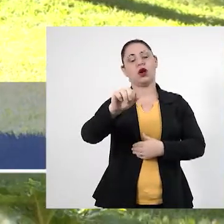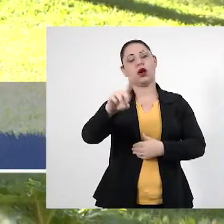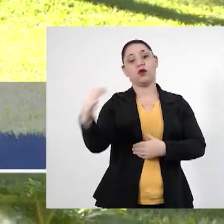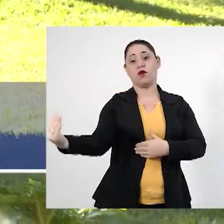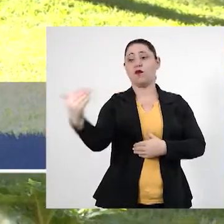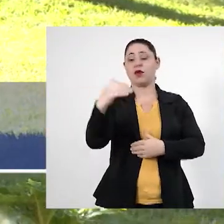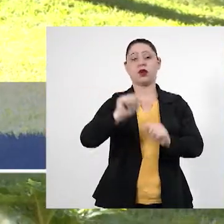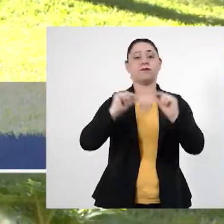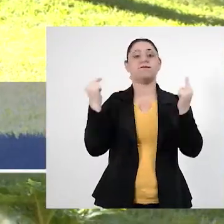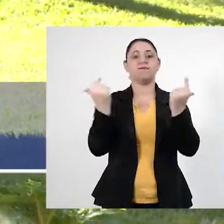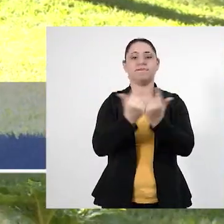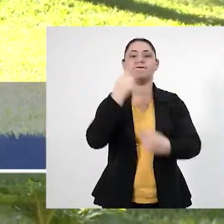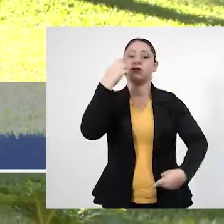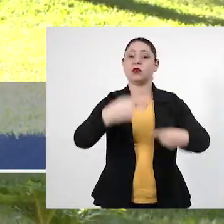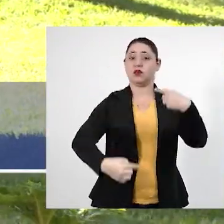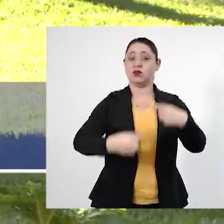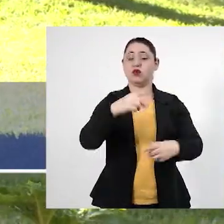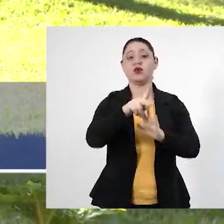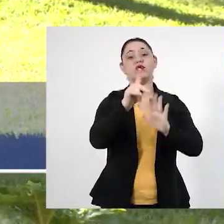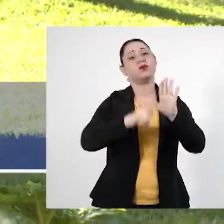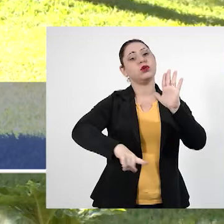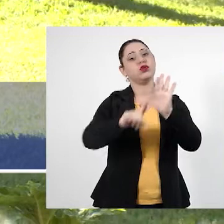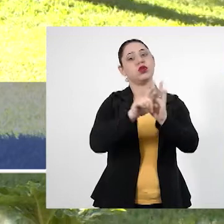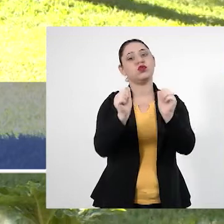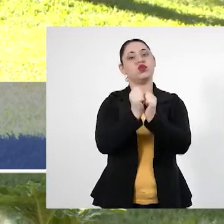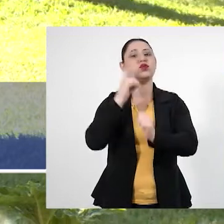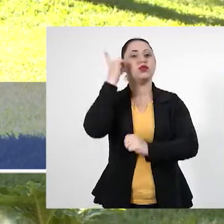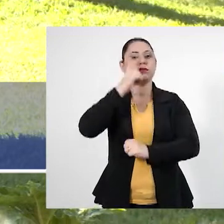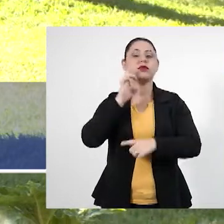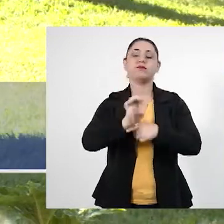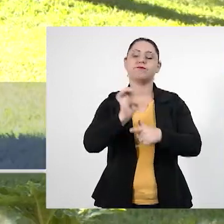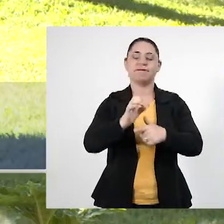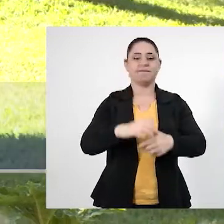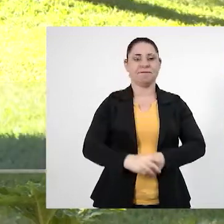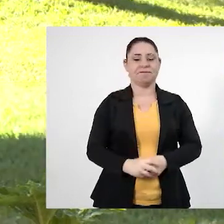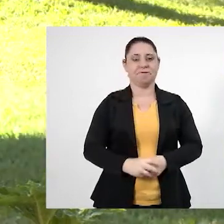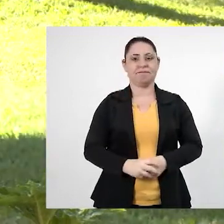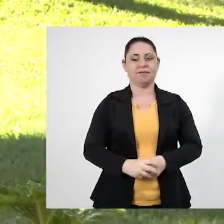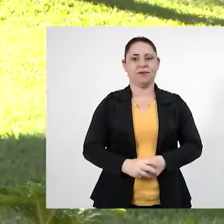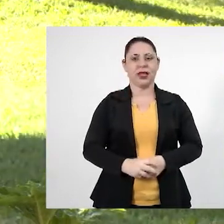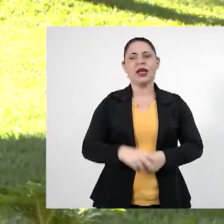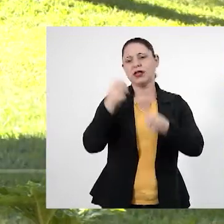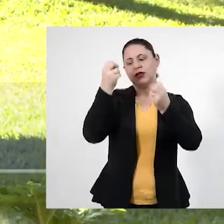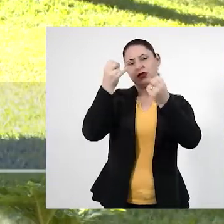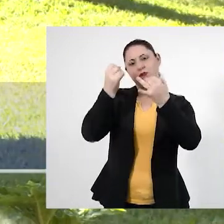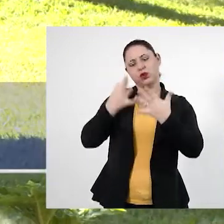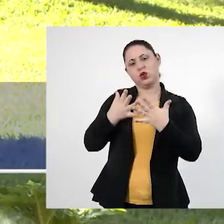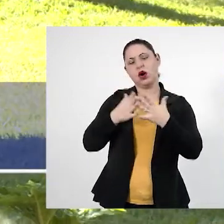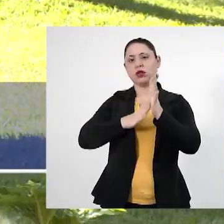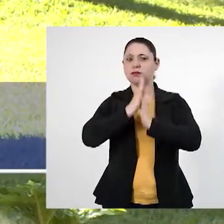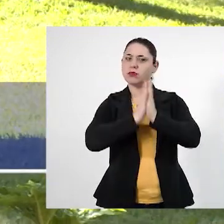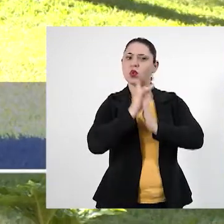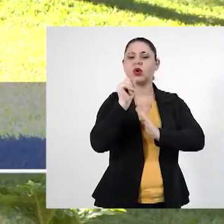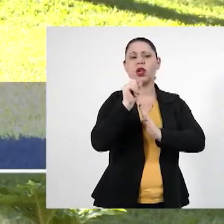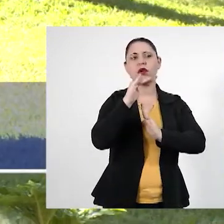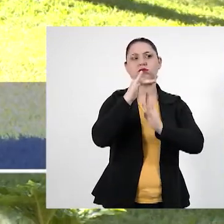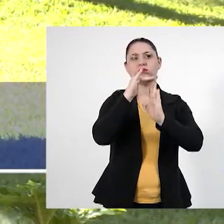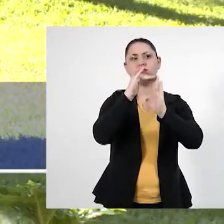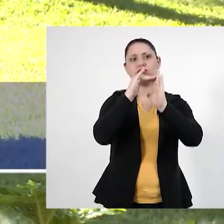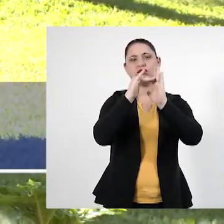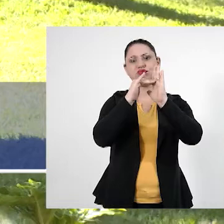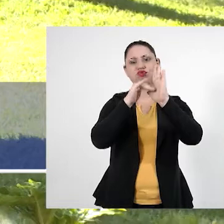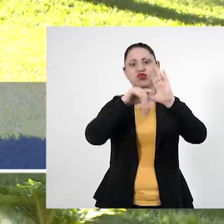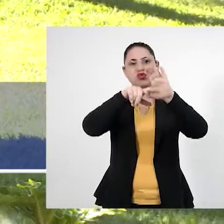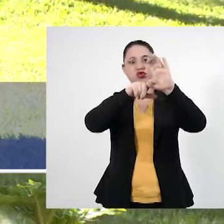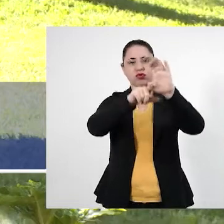secretário de governo, Eduardo Riedel, veio à Assembleia Legislativa para discutir o projeto com os deputados estaduais. Ele disse